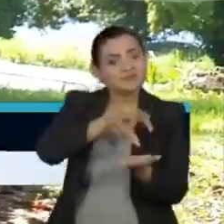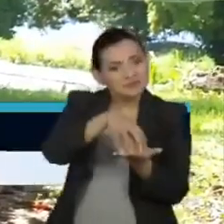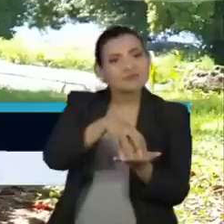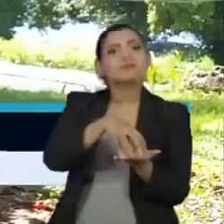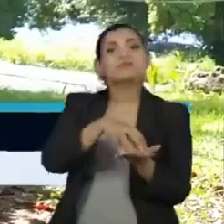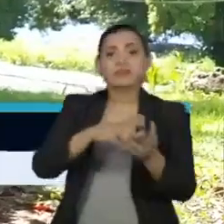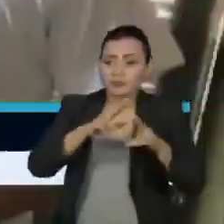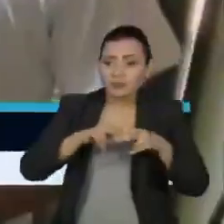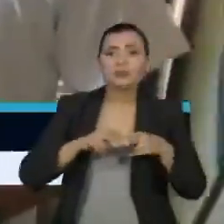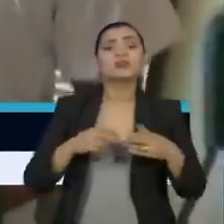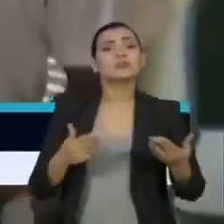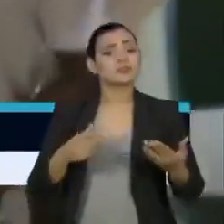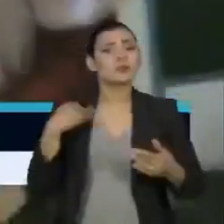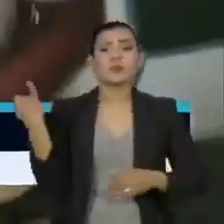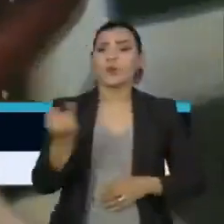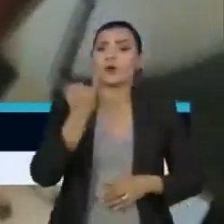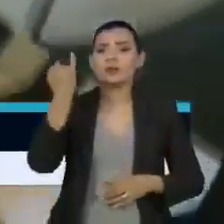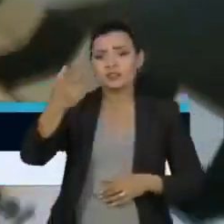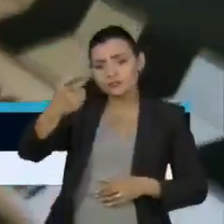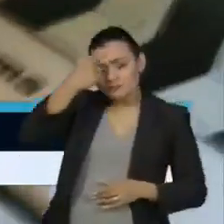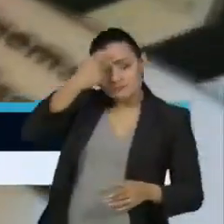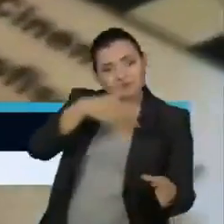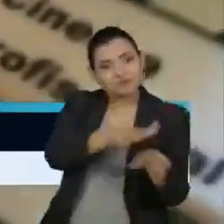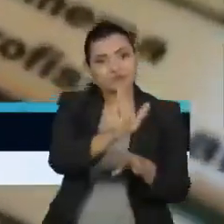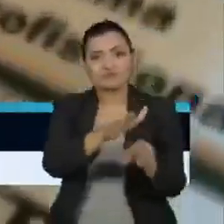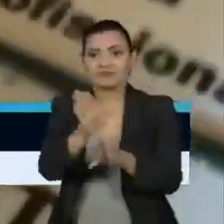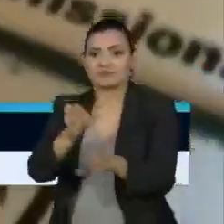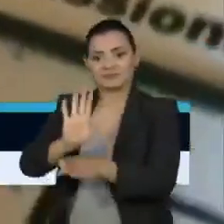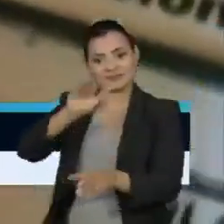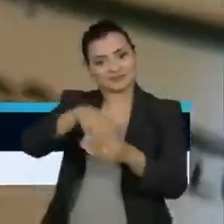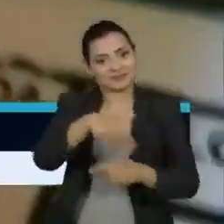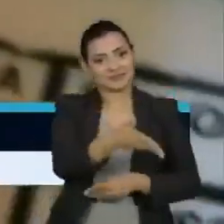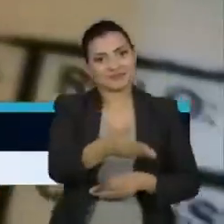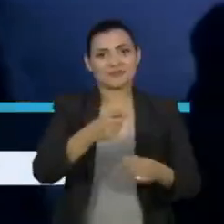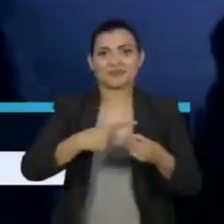E é extremamente importante para a conscientização dos eleitores aqui do nosso município.